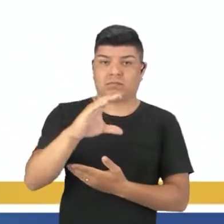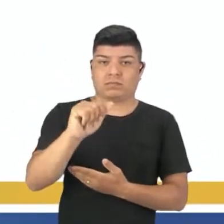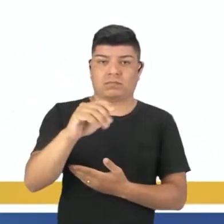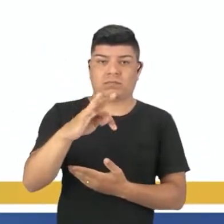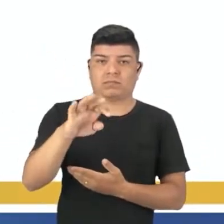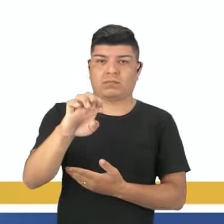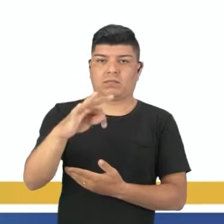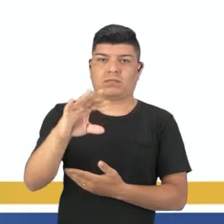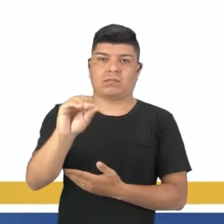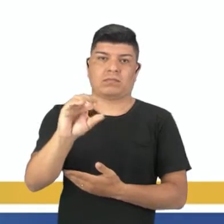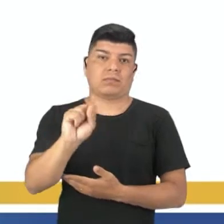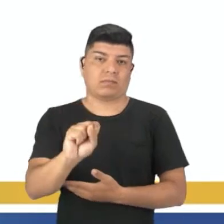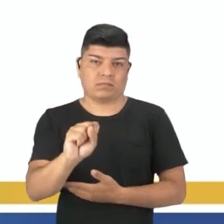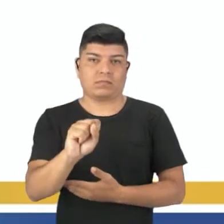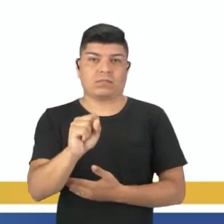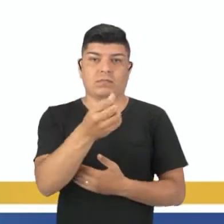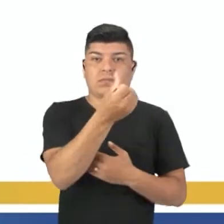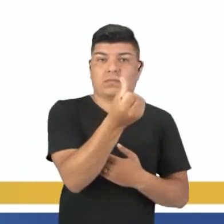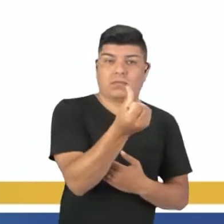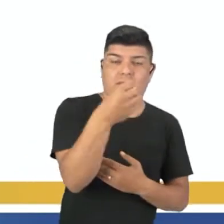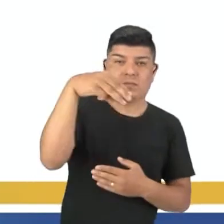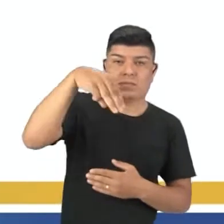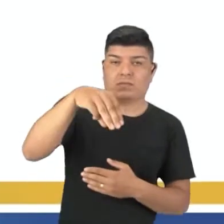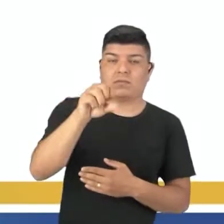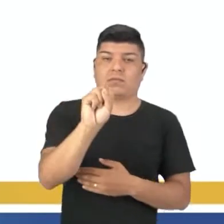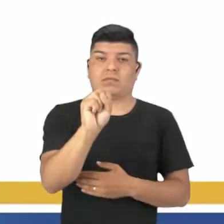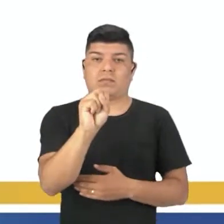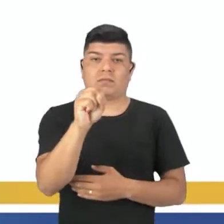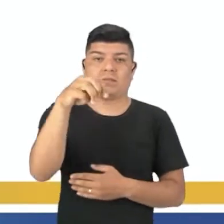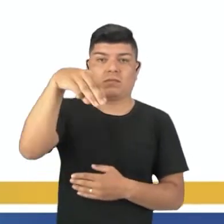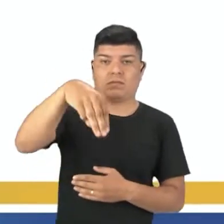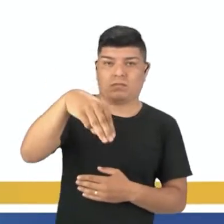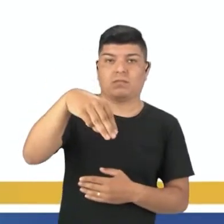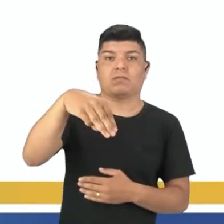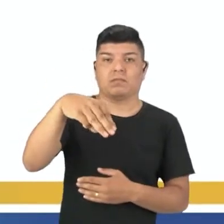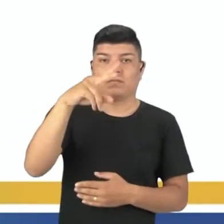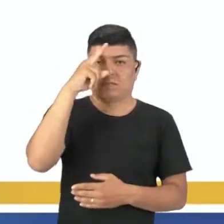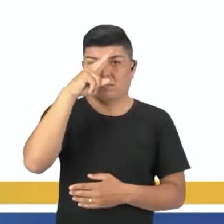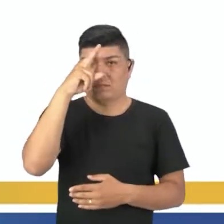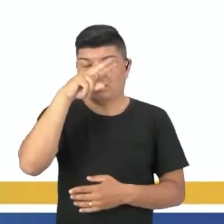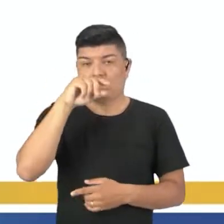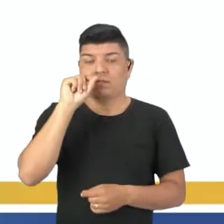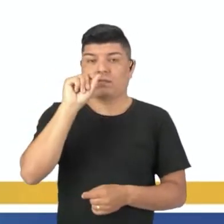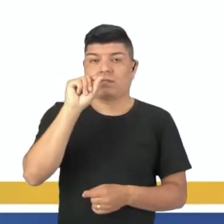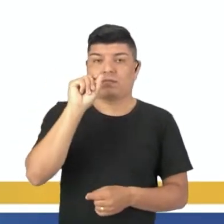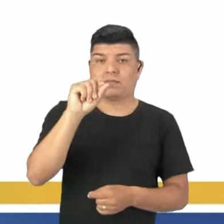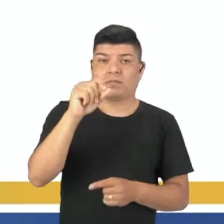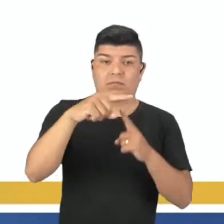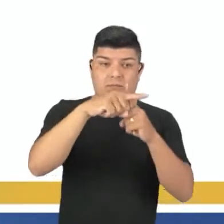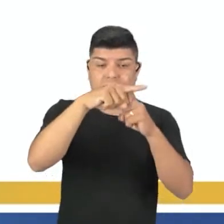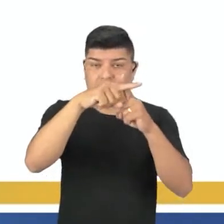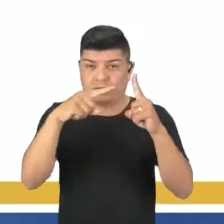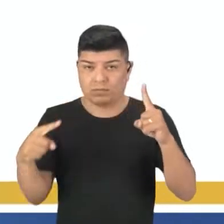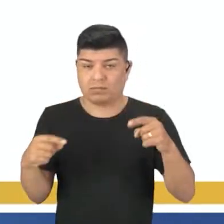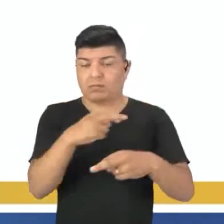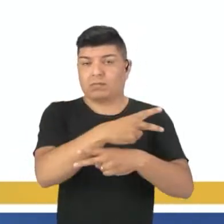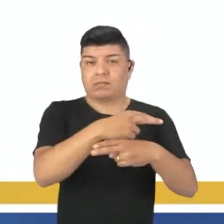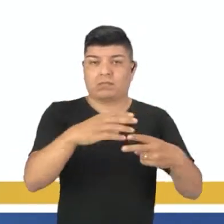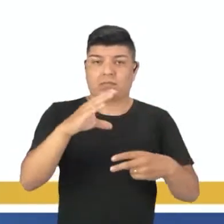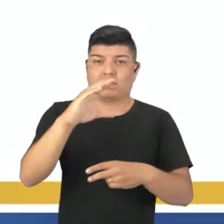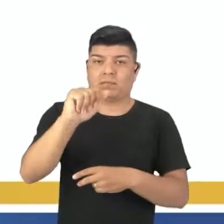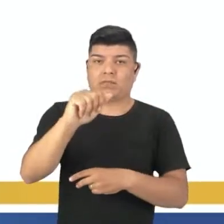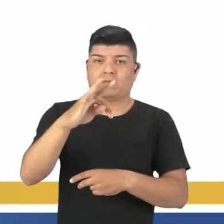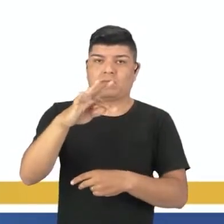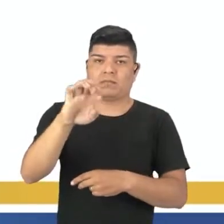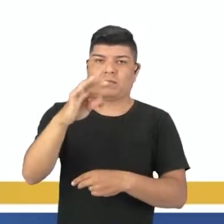medindo 6 metros e 8 metros. Lembre-se que a área de um triângulo retângulo, gente, é dada pela metade do produto dos catetos. Você